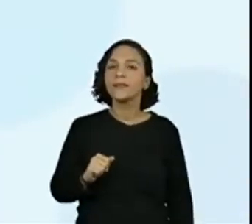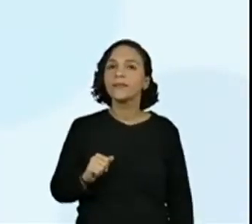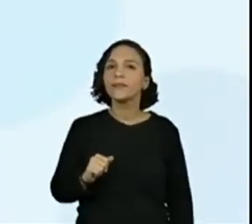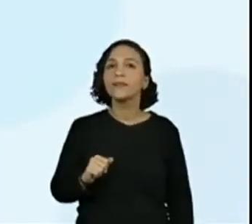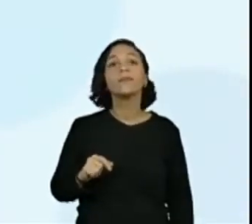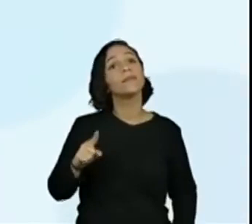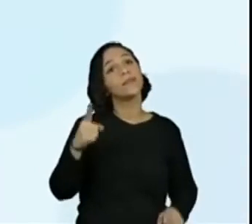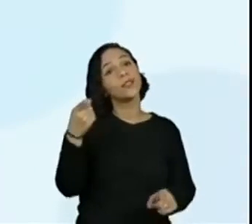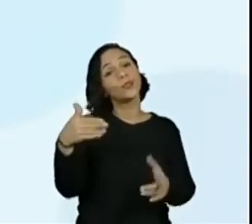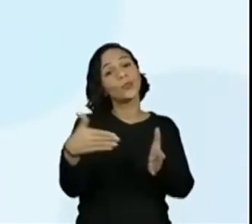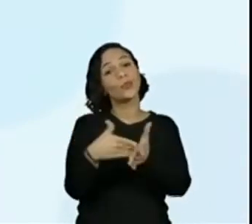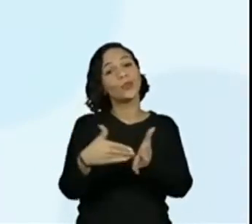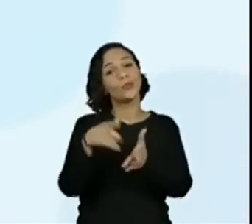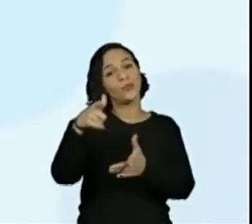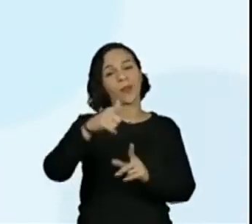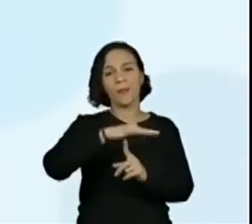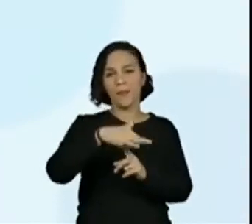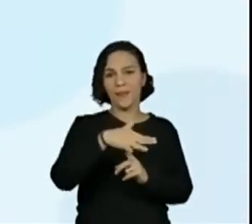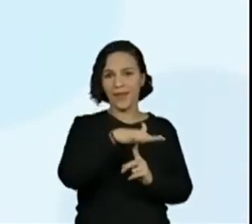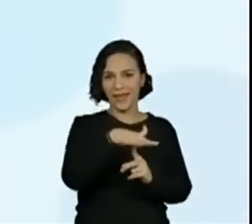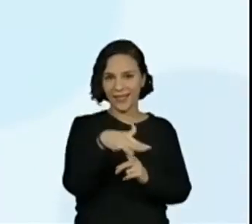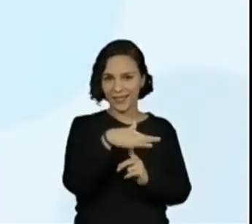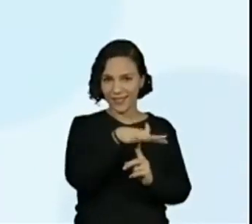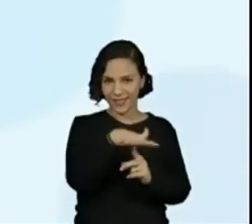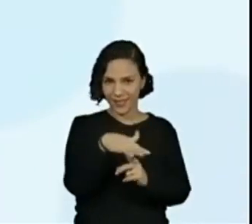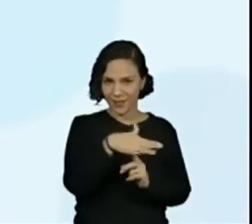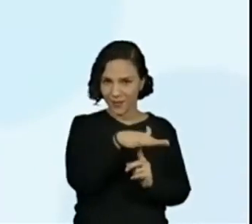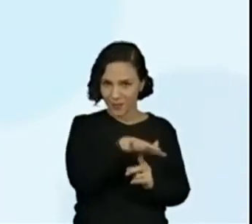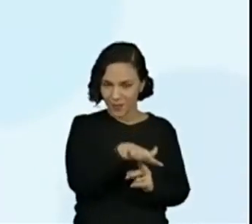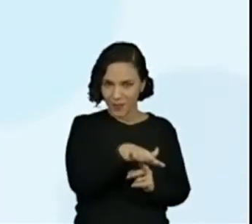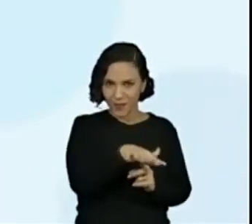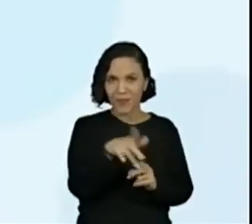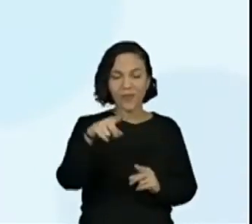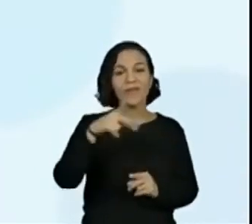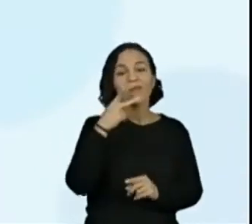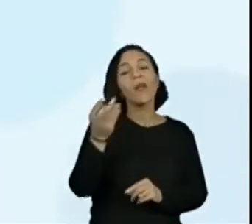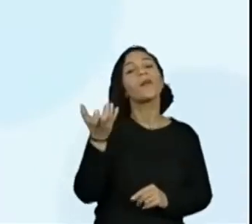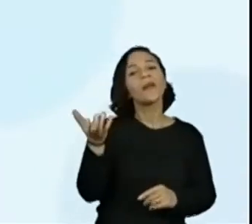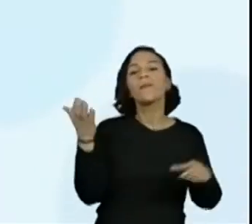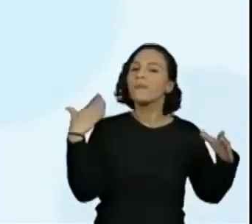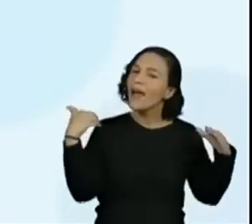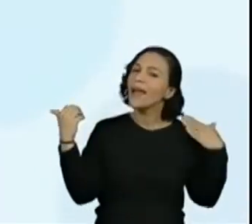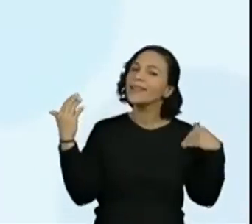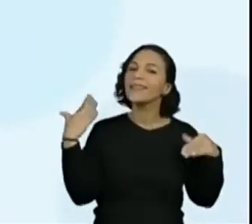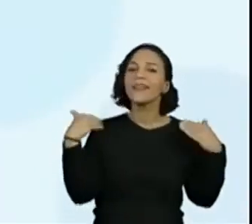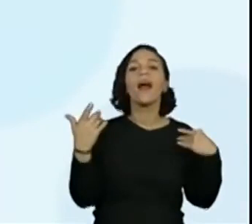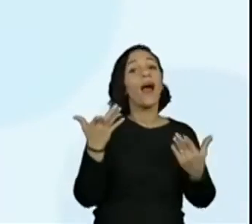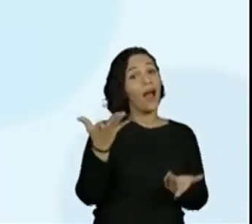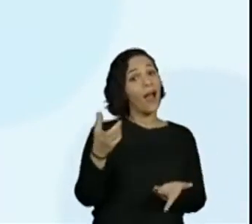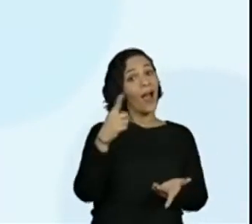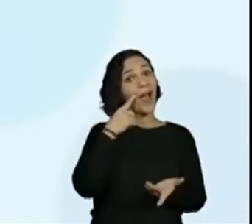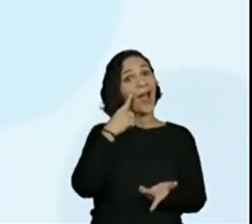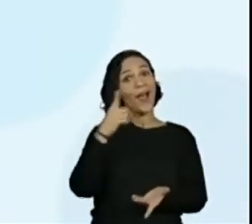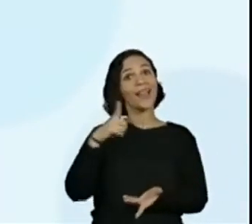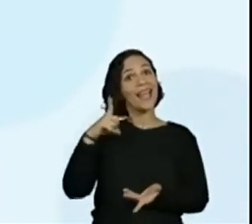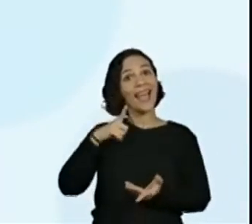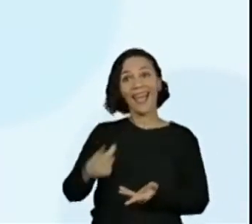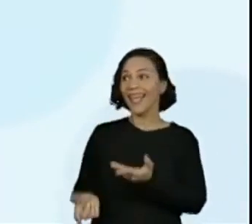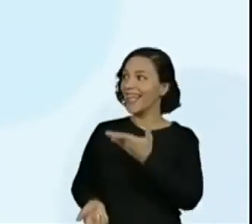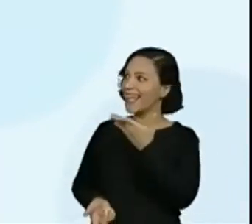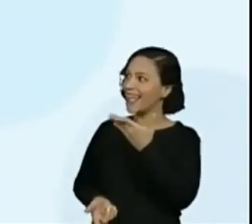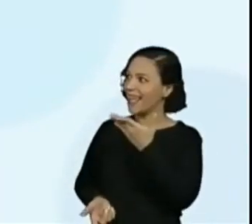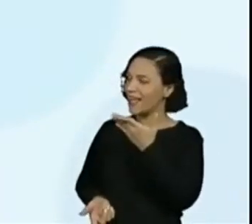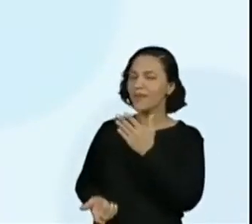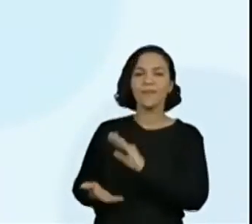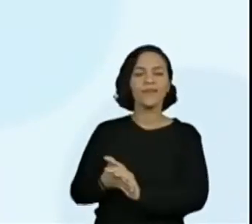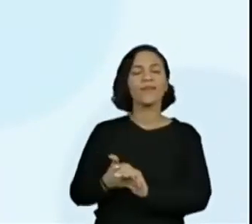E chegamos à praça. A tal praça que eles tanto falam tá aqui, né? Ó, ela existe. Sim, mas não dá só